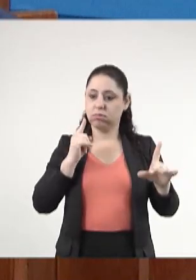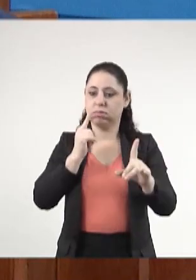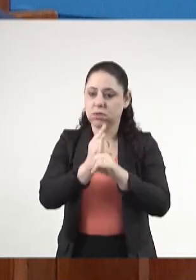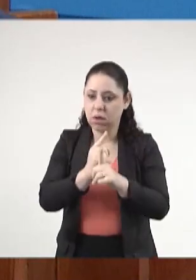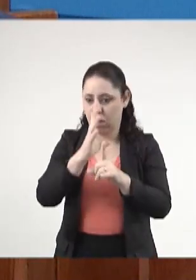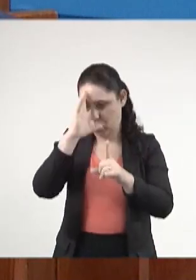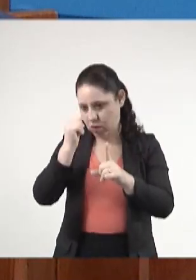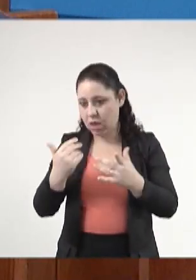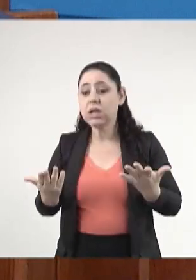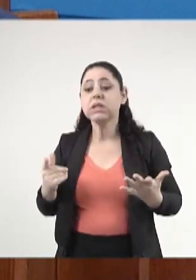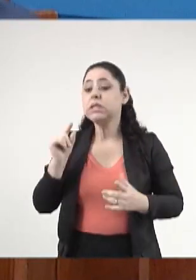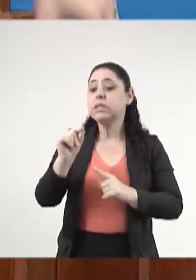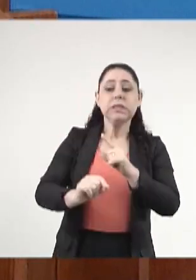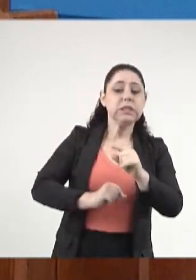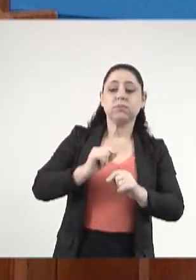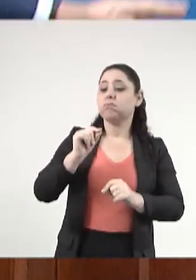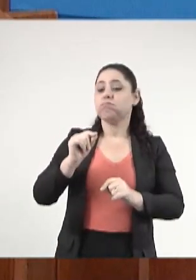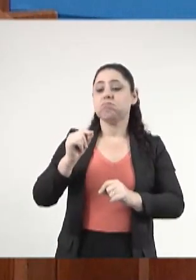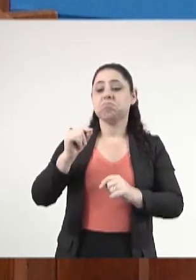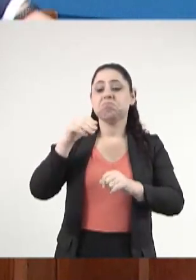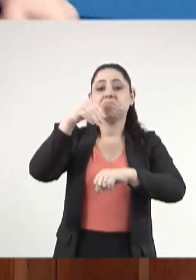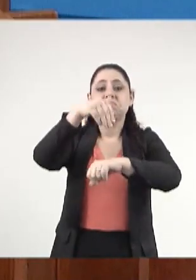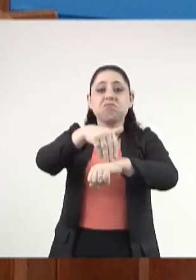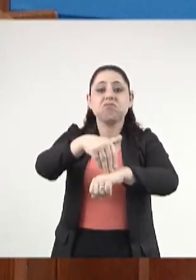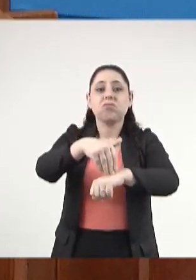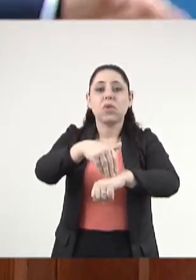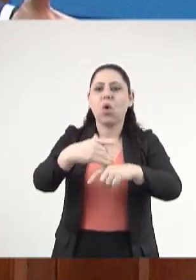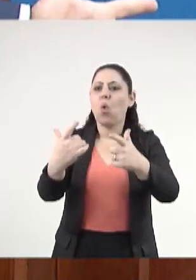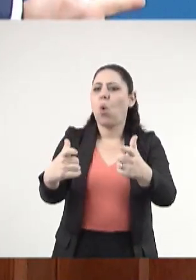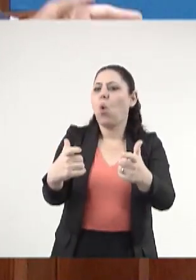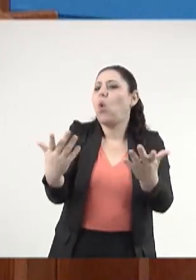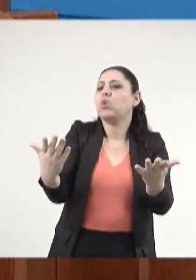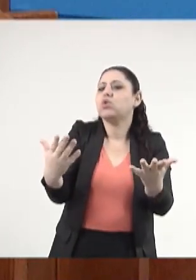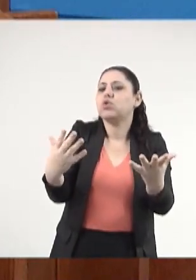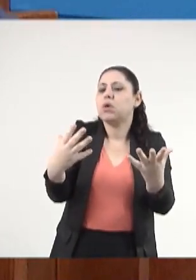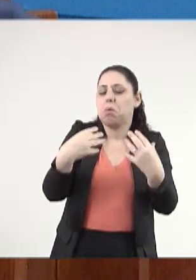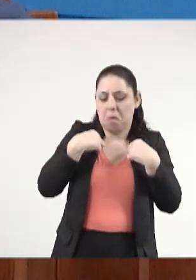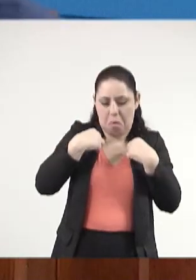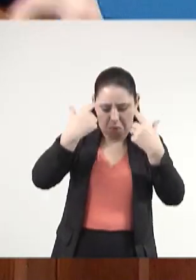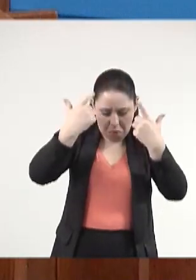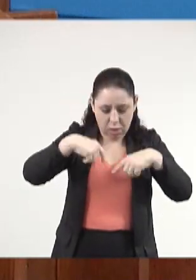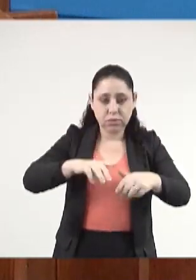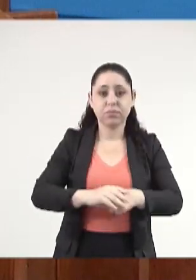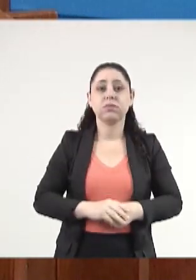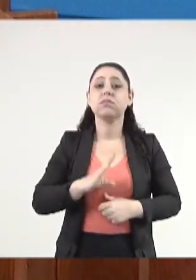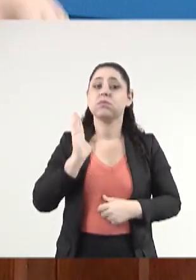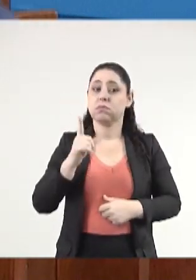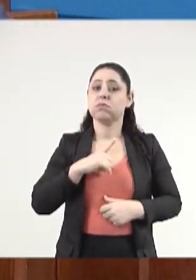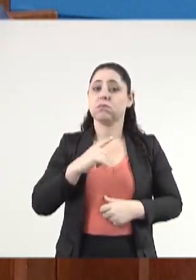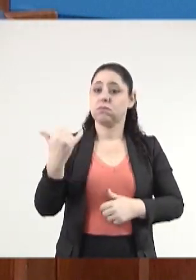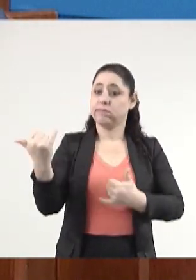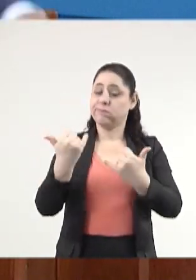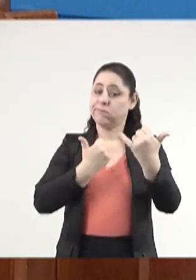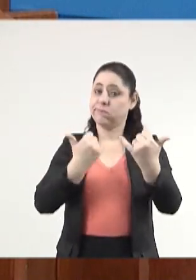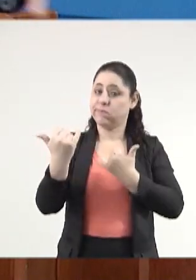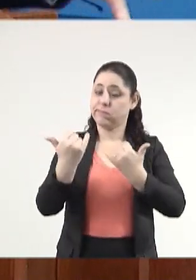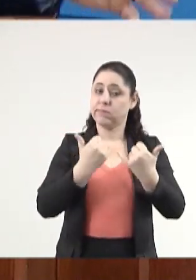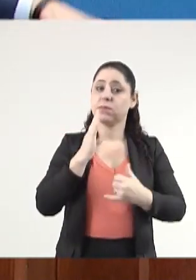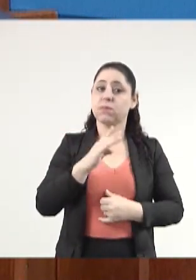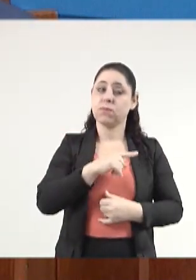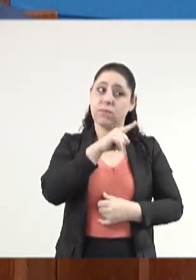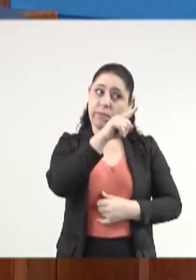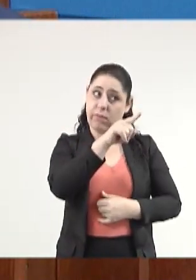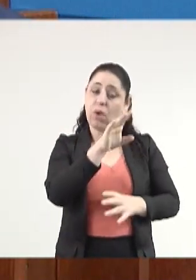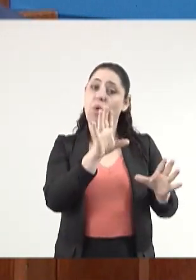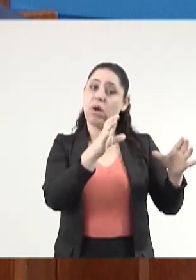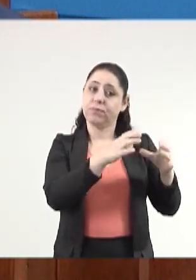uma conclusão. Quem matou, por que matou, onde é que foi parar o corpo. Já me mandaram aqui informações